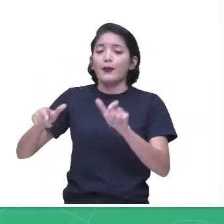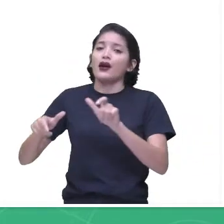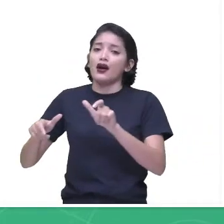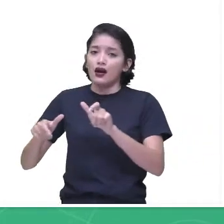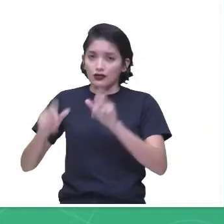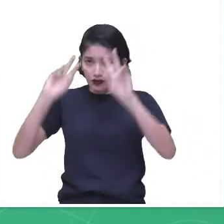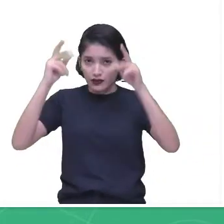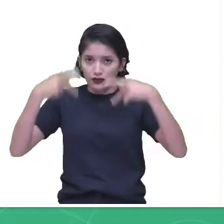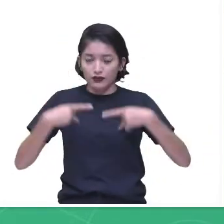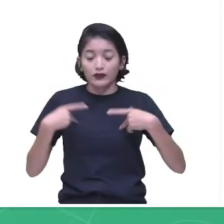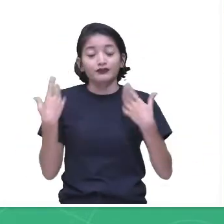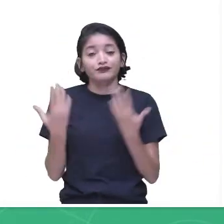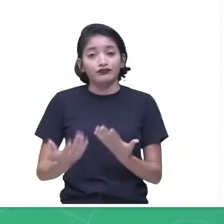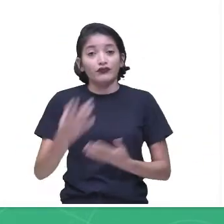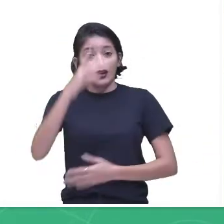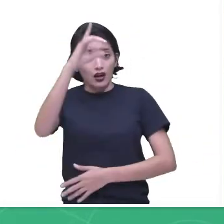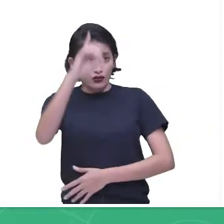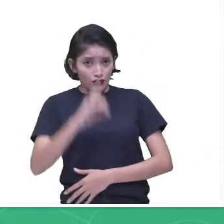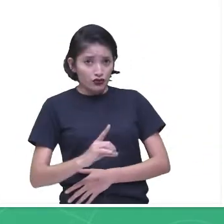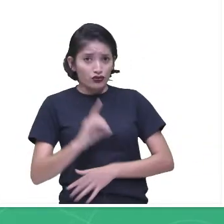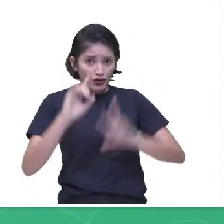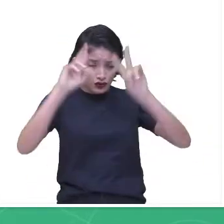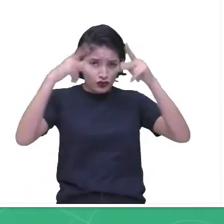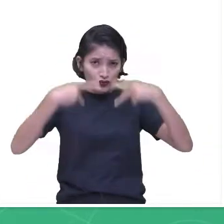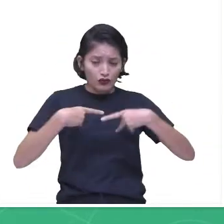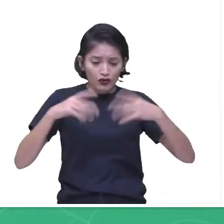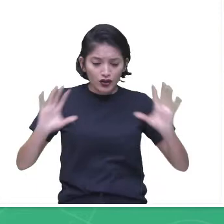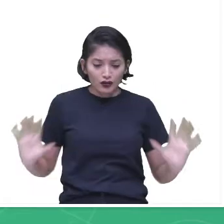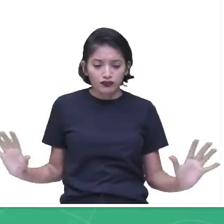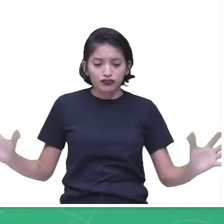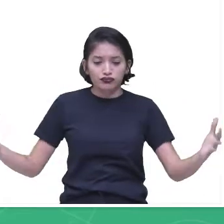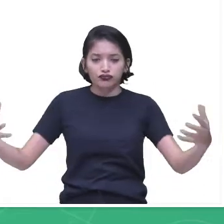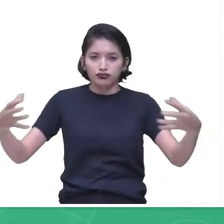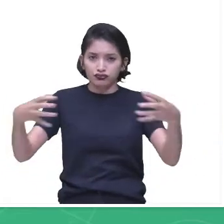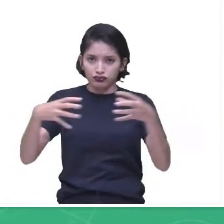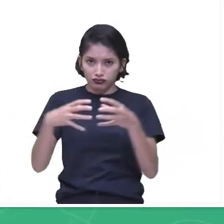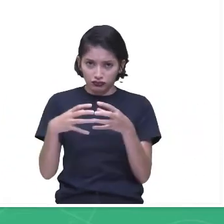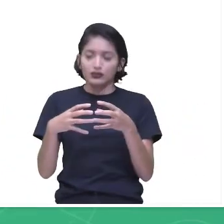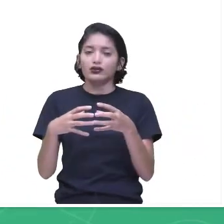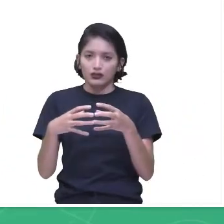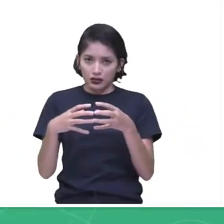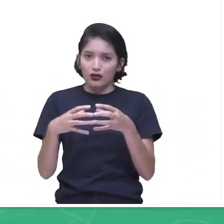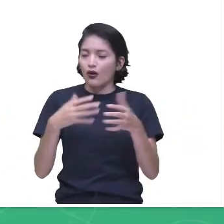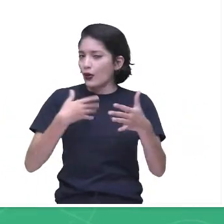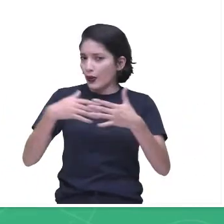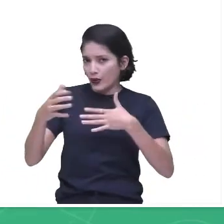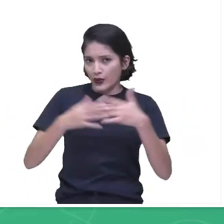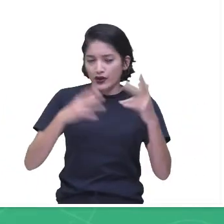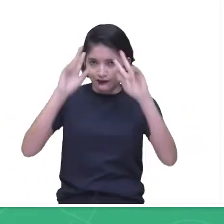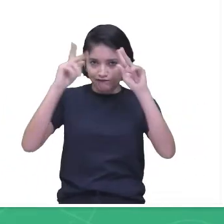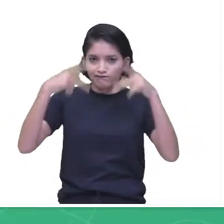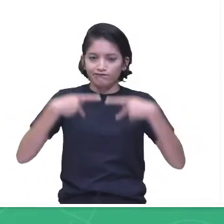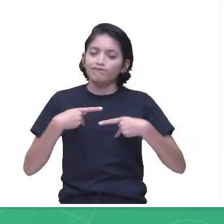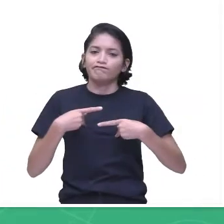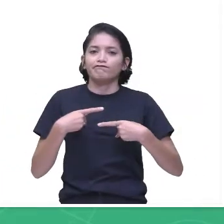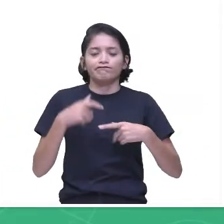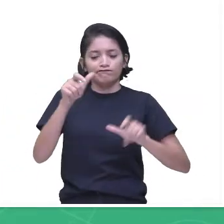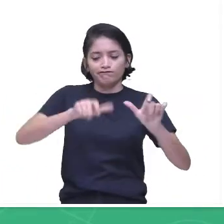lá, então, os direitos humanos, eles abarcam todo e qualquer ser humano, todas as